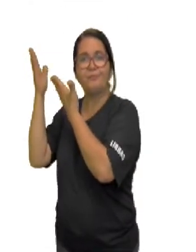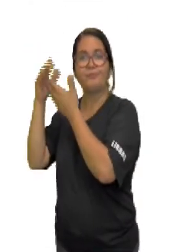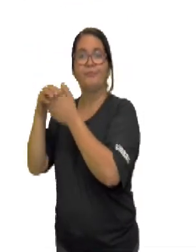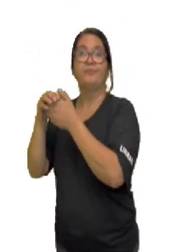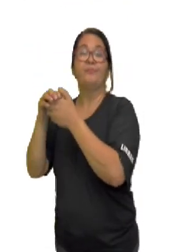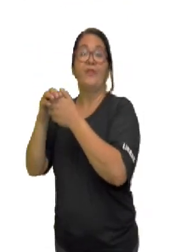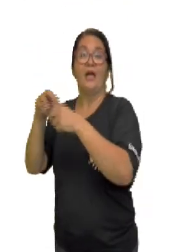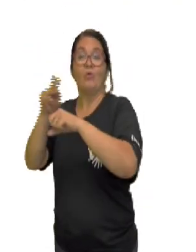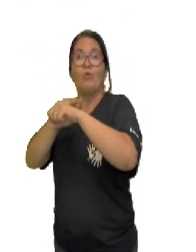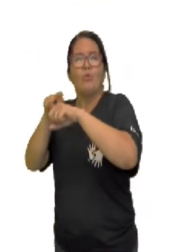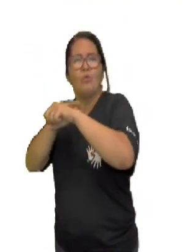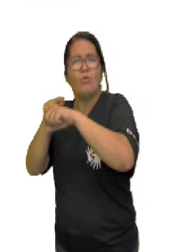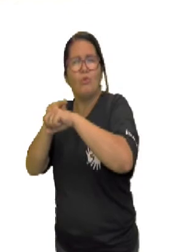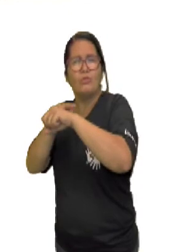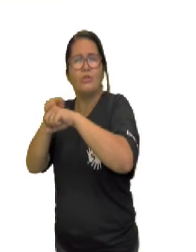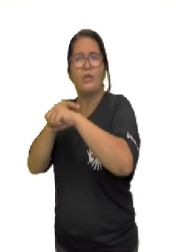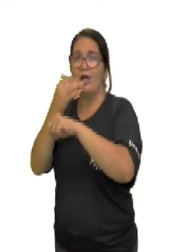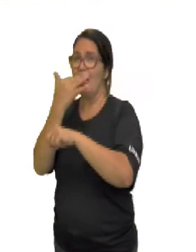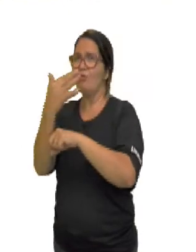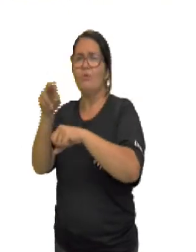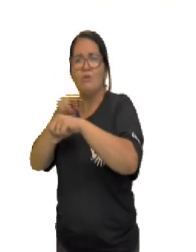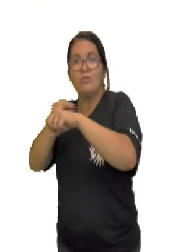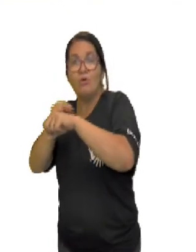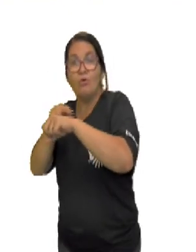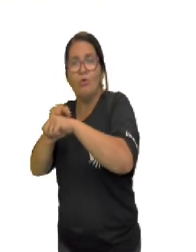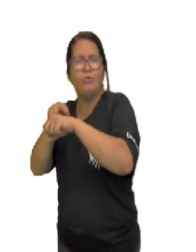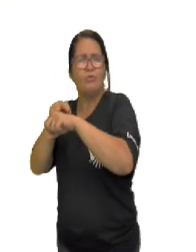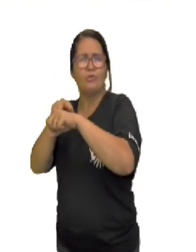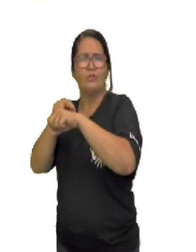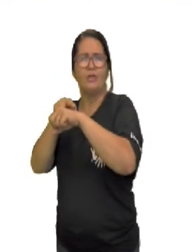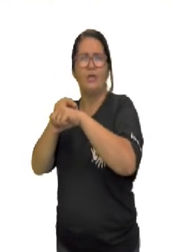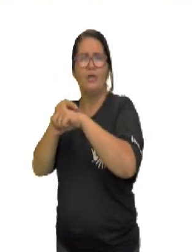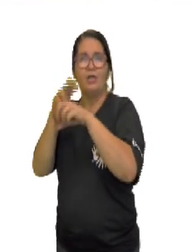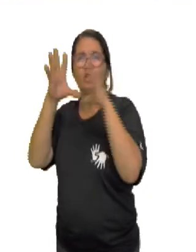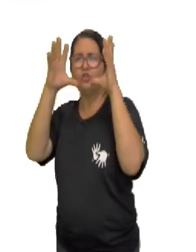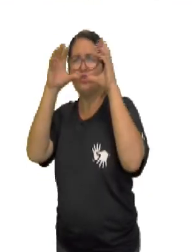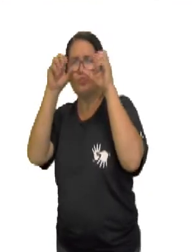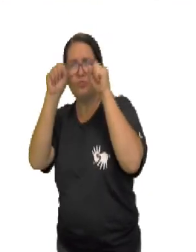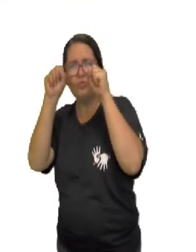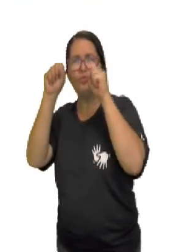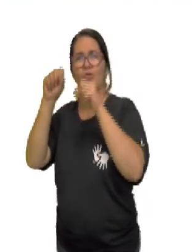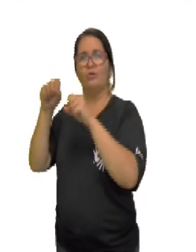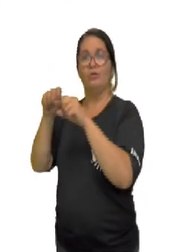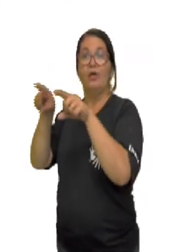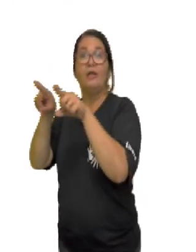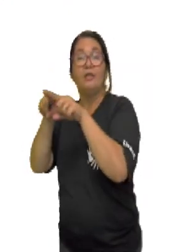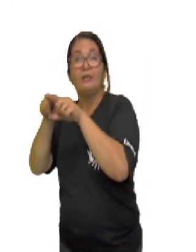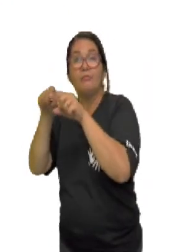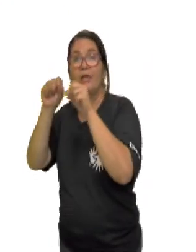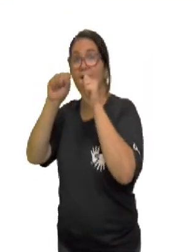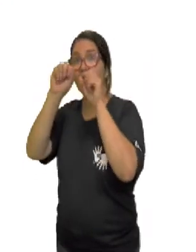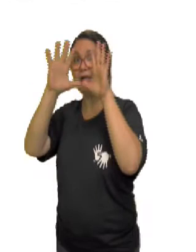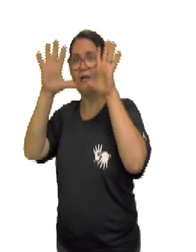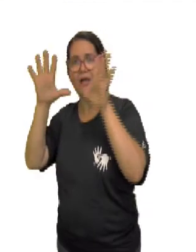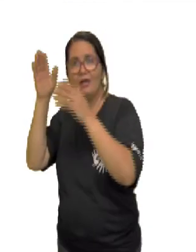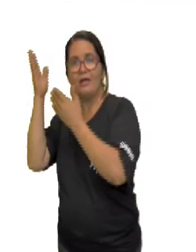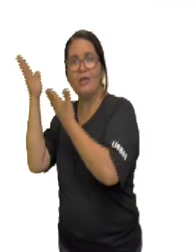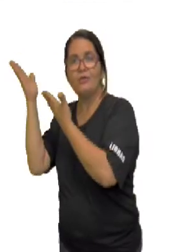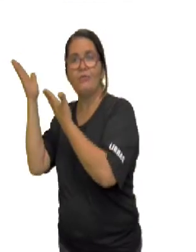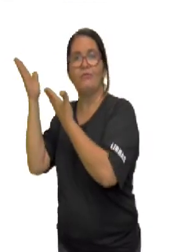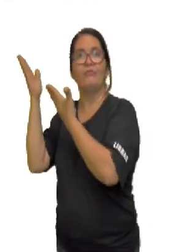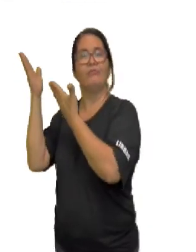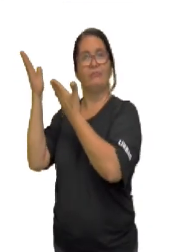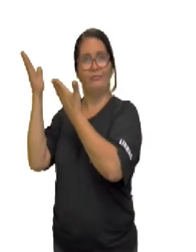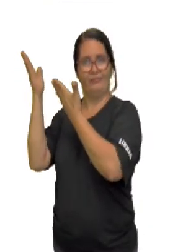Esse tom mais claro, de 64 a 256. Mas olha aqui, o